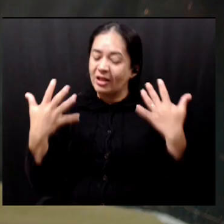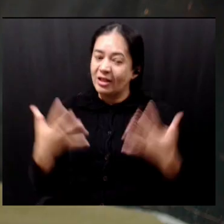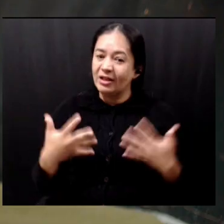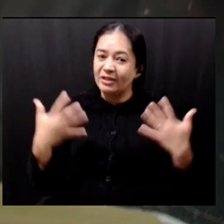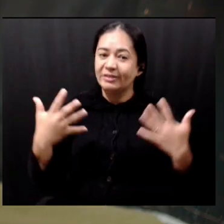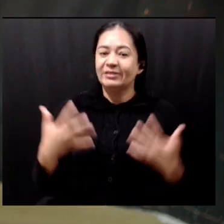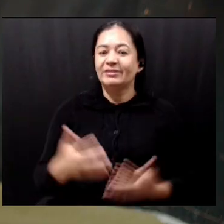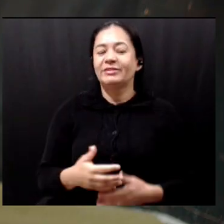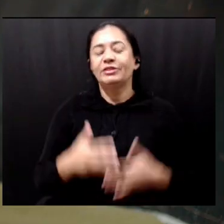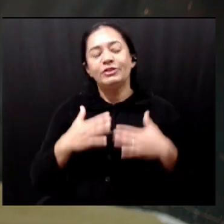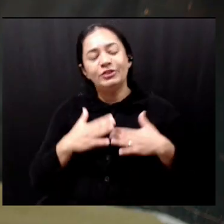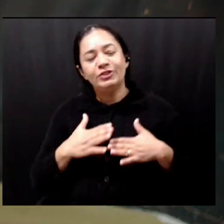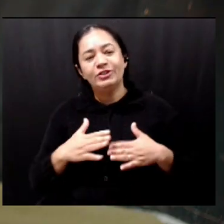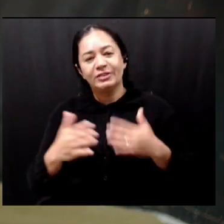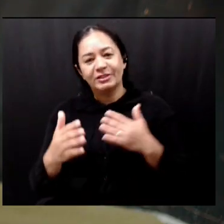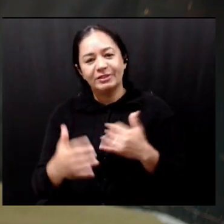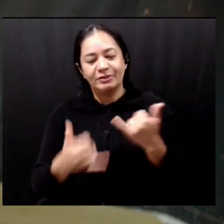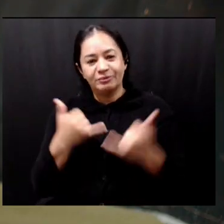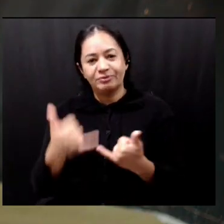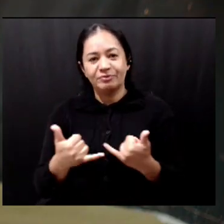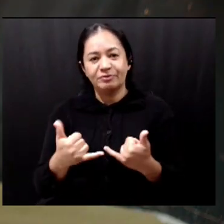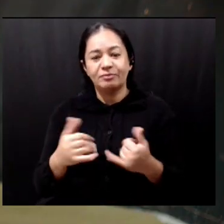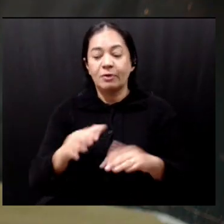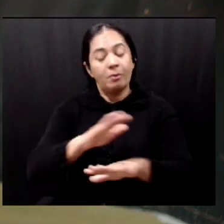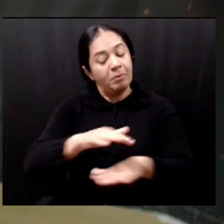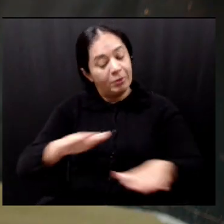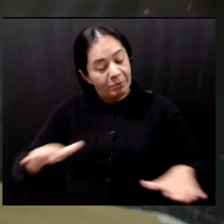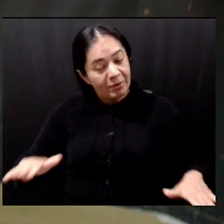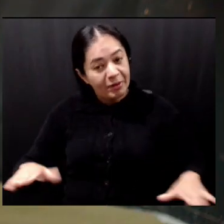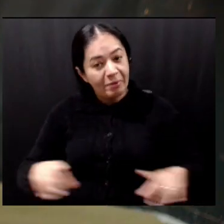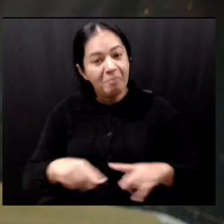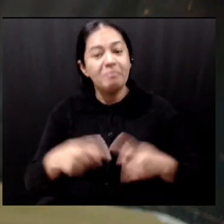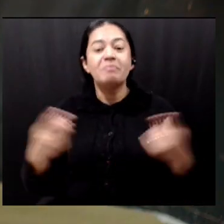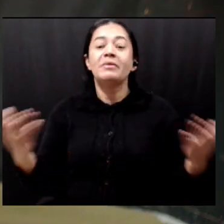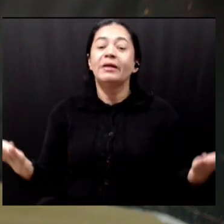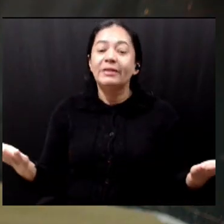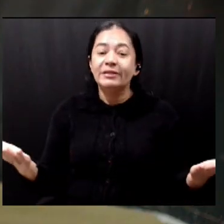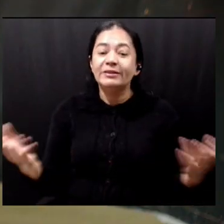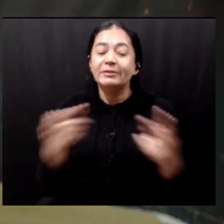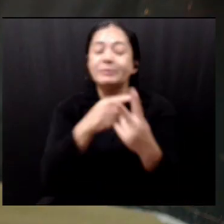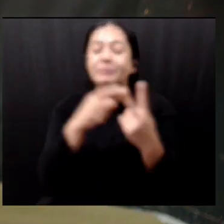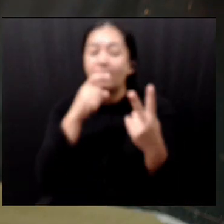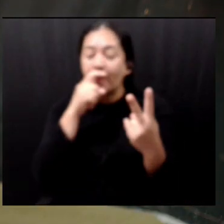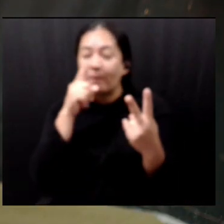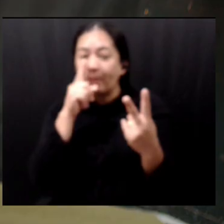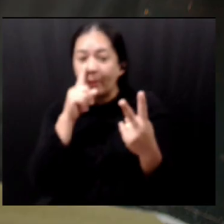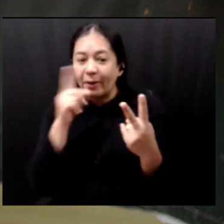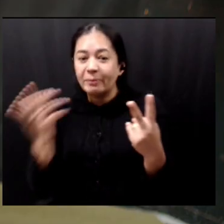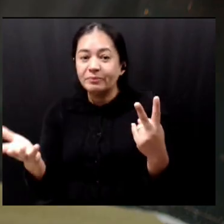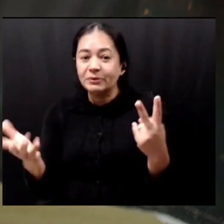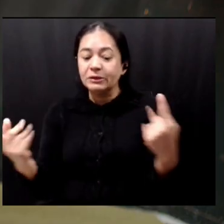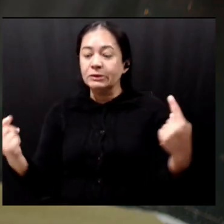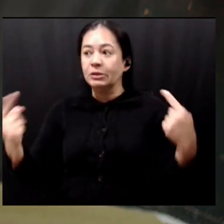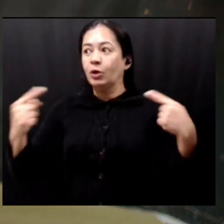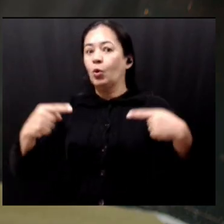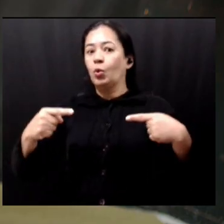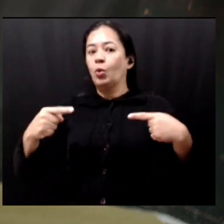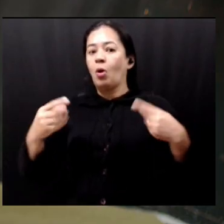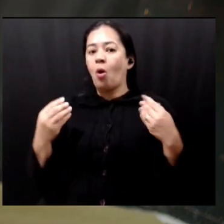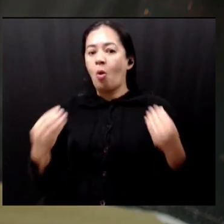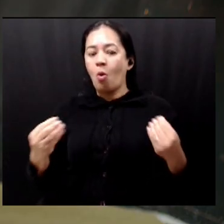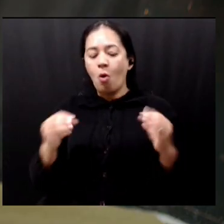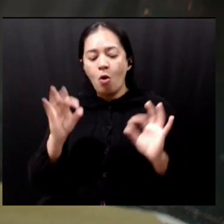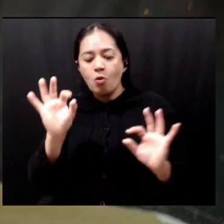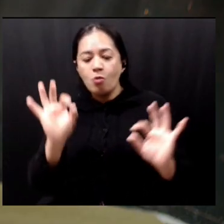brincadeira para os pequenos. Mas e aí? Para muitos pais, o período vem com desafios. Como reorganizar a rotina entre